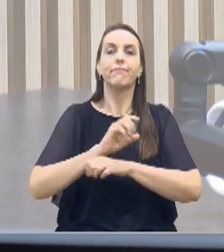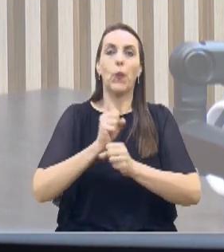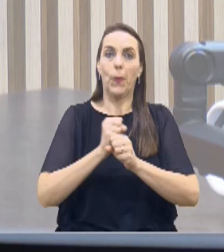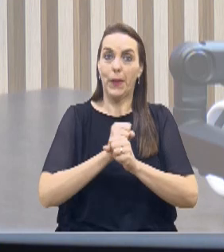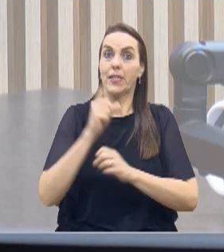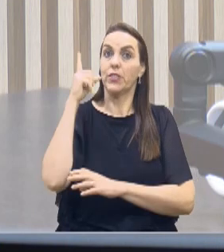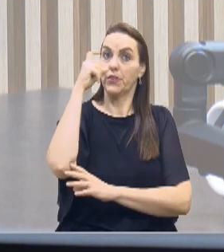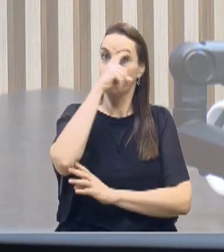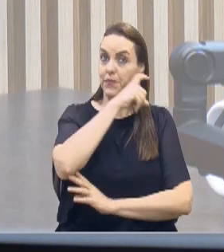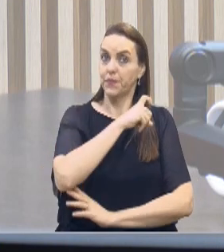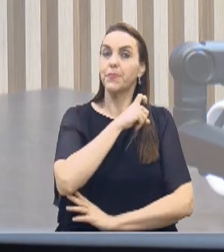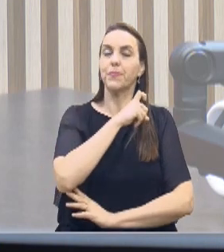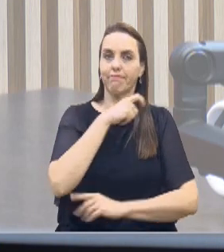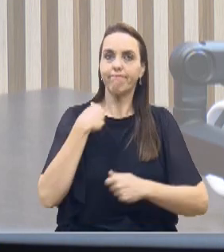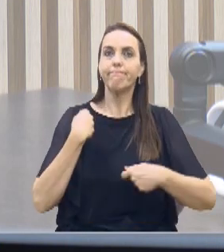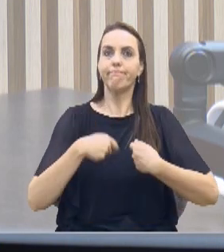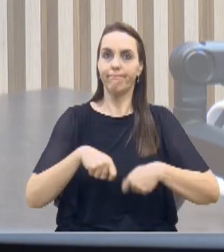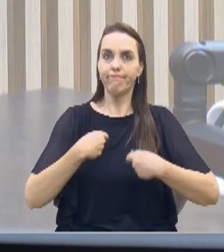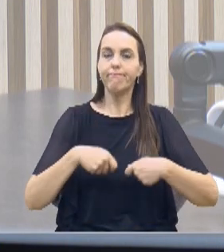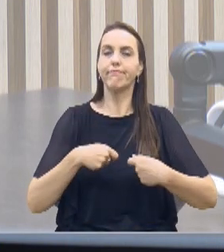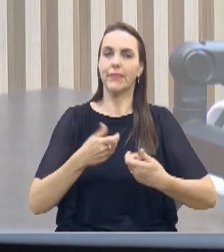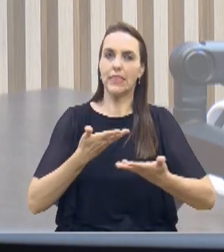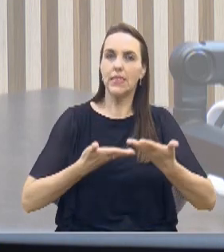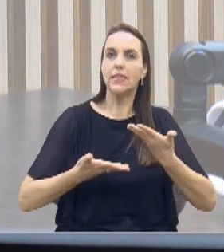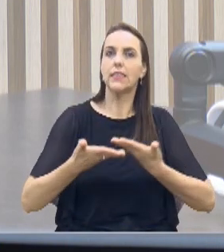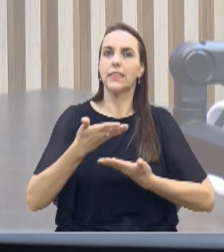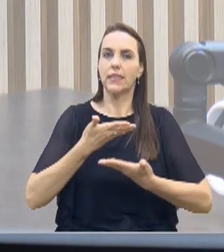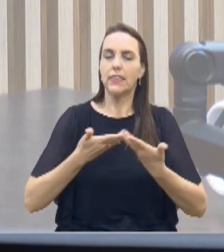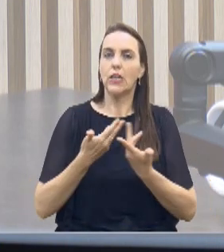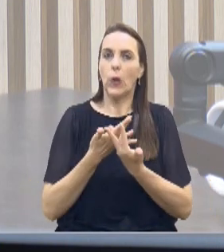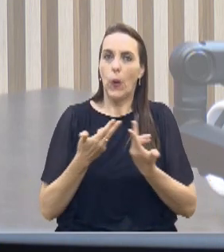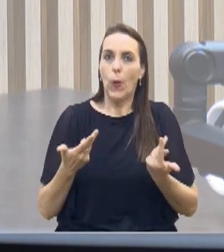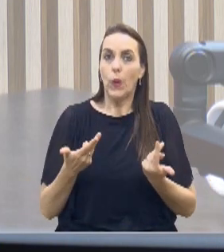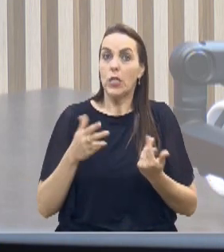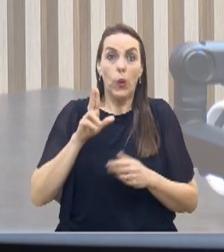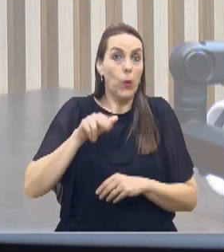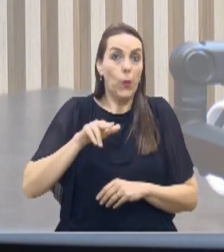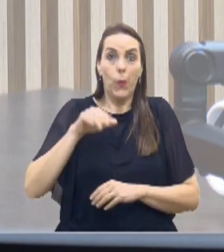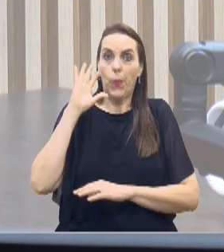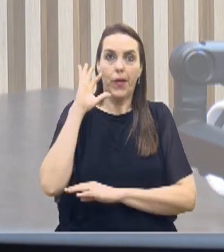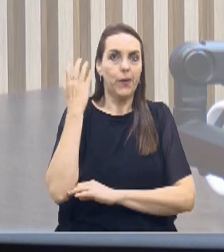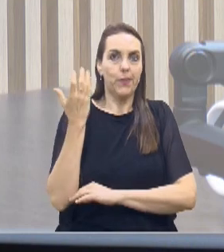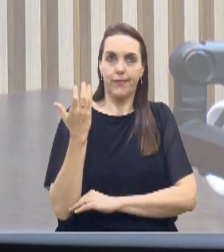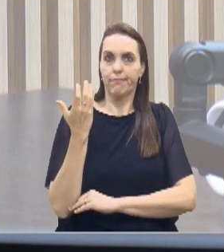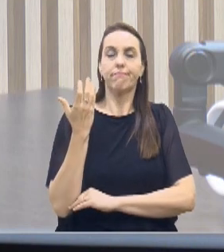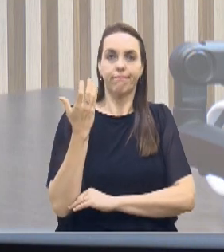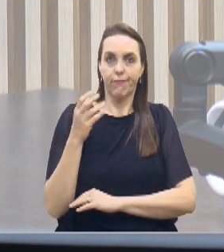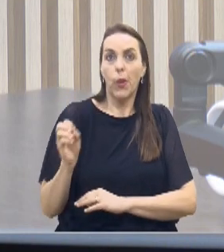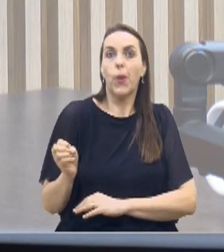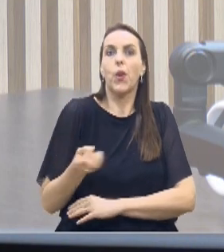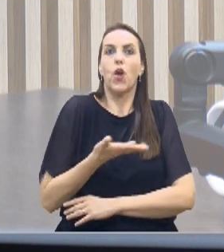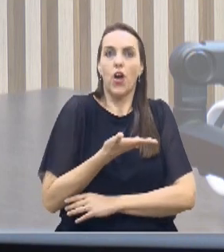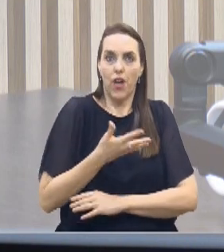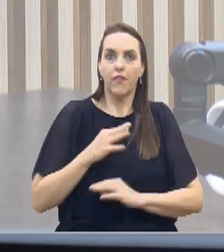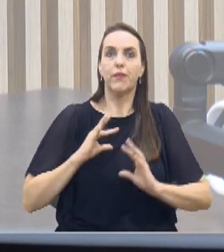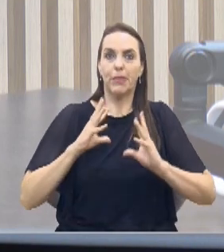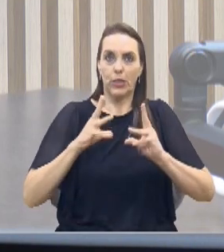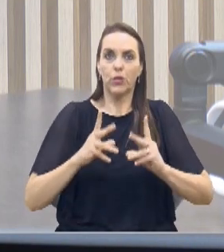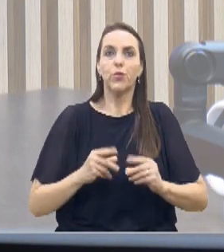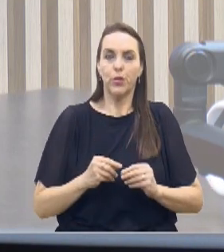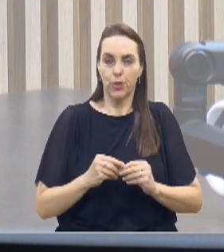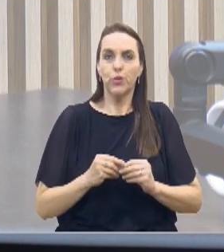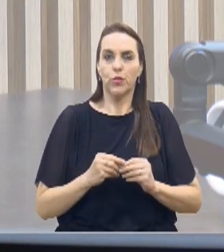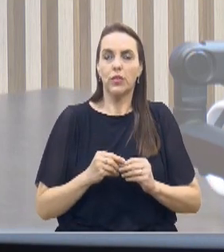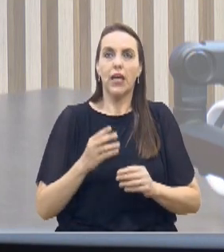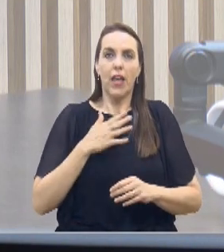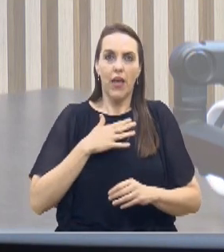Um ano em que a gente precisou lidar com questões inéditas, né? Questões muito novas para todos nós, em relação, eu